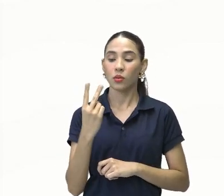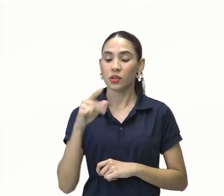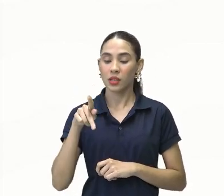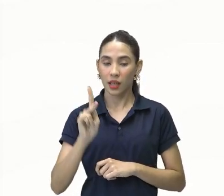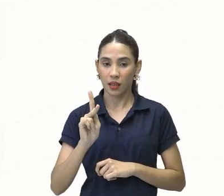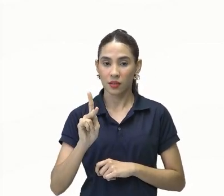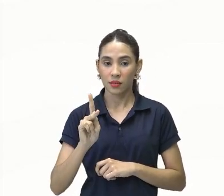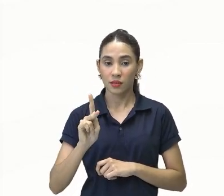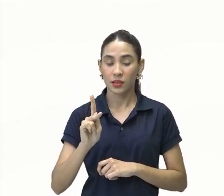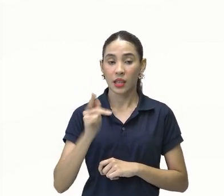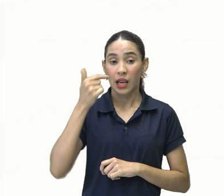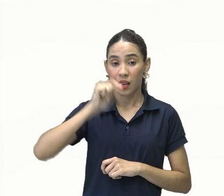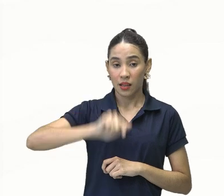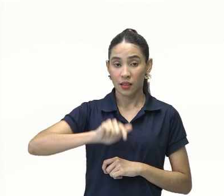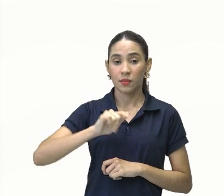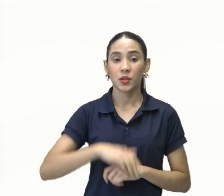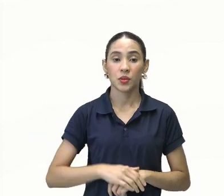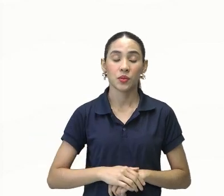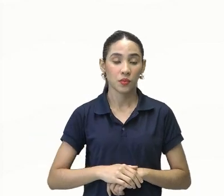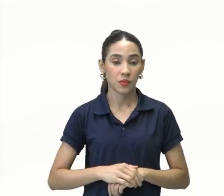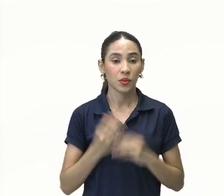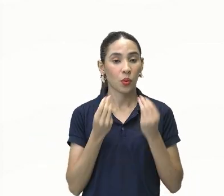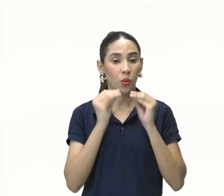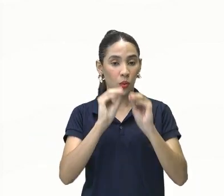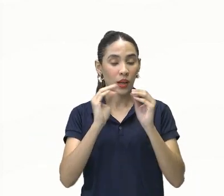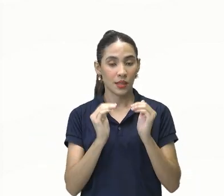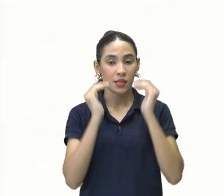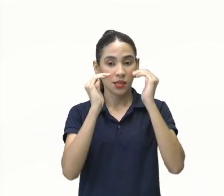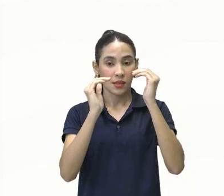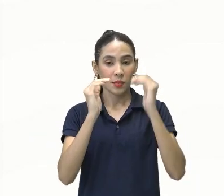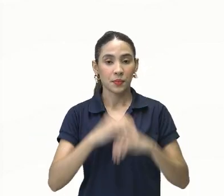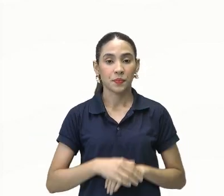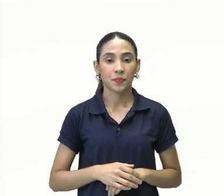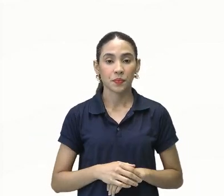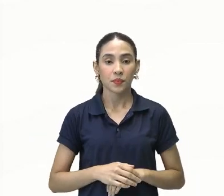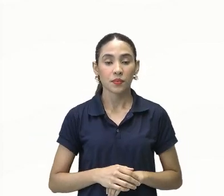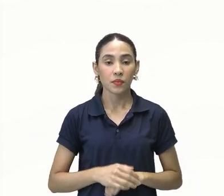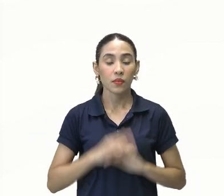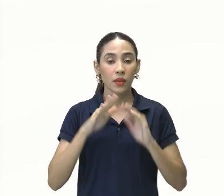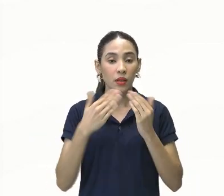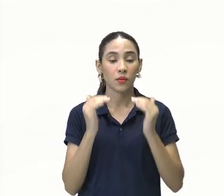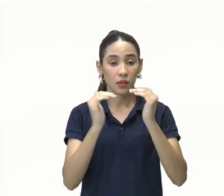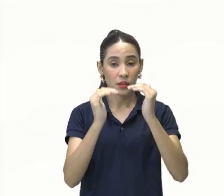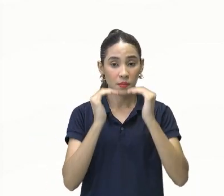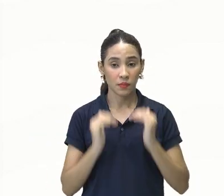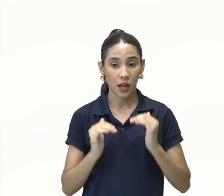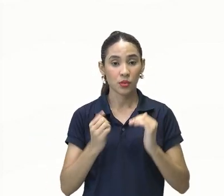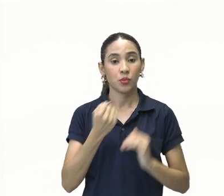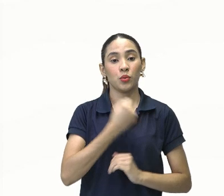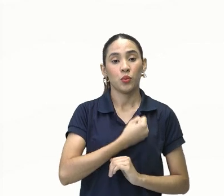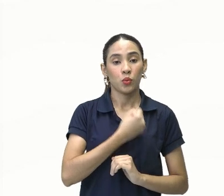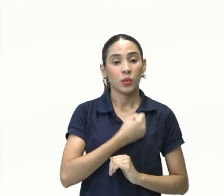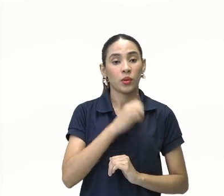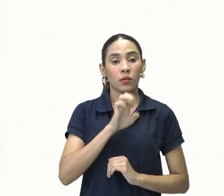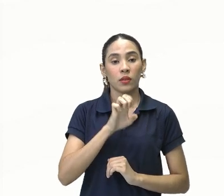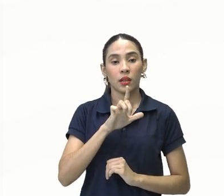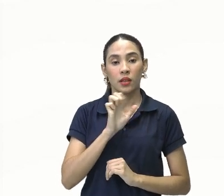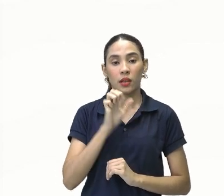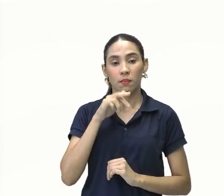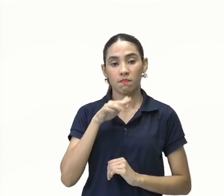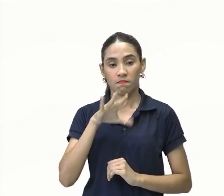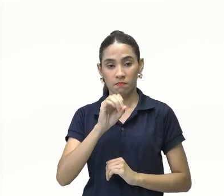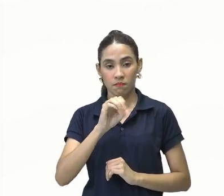2K repetidos. Eles eu vou colocar em cima. Tá bom? Então, embaixo, meu número de